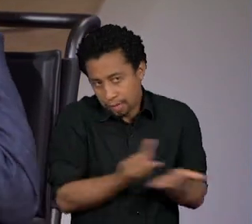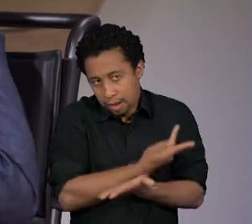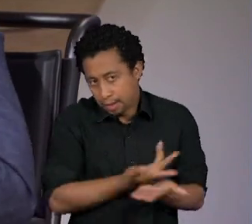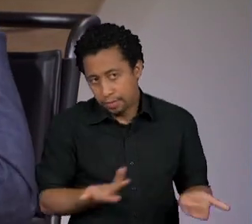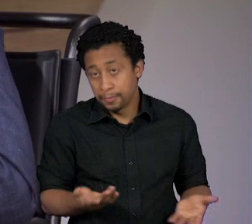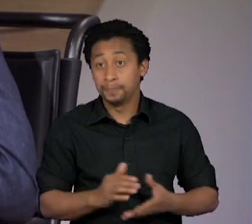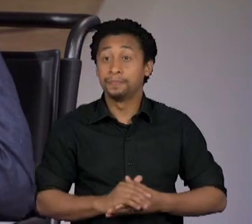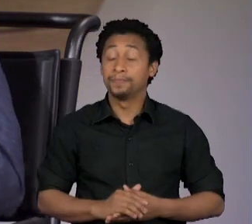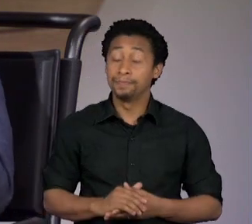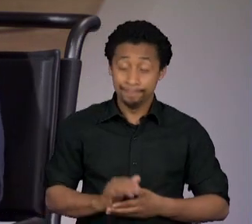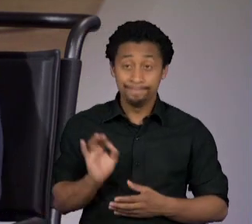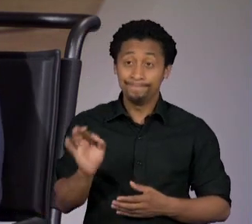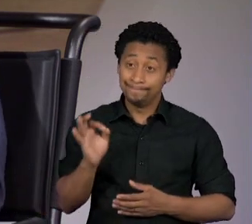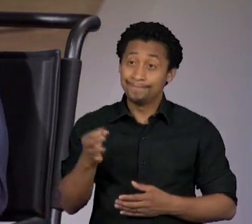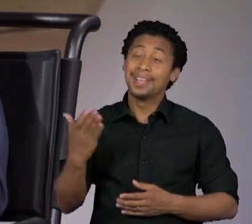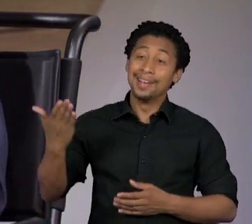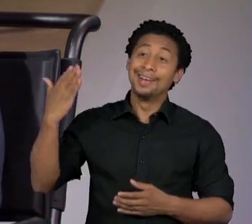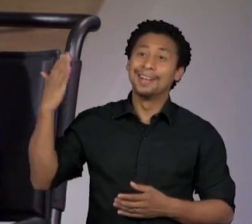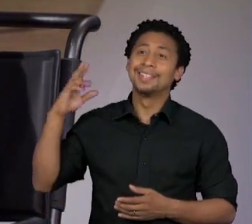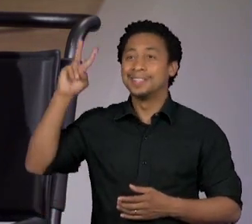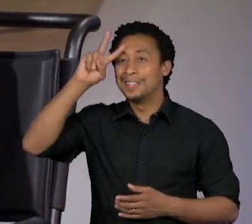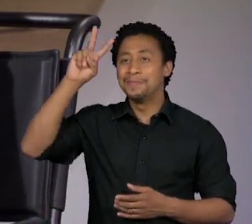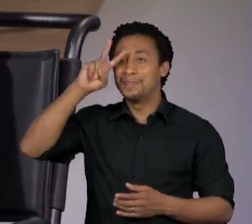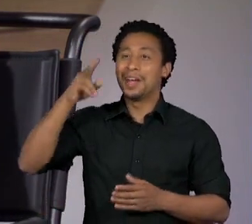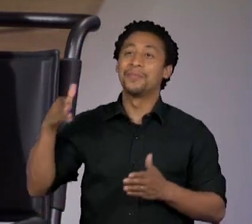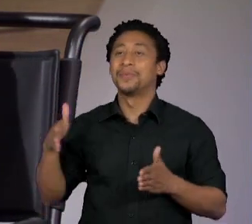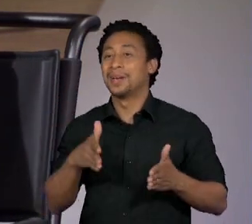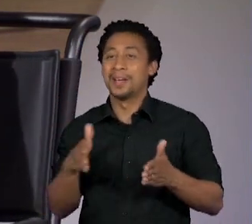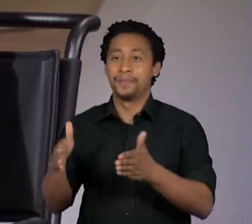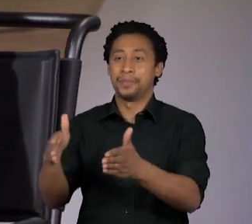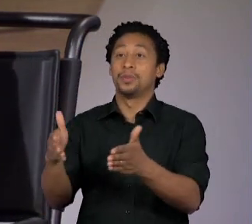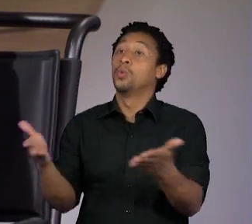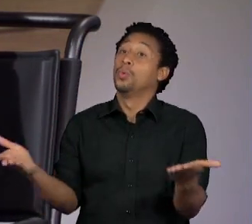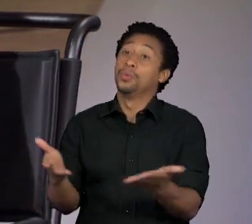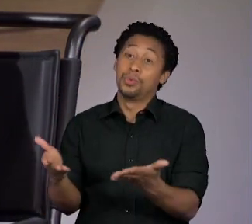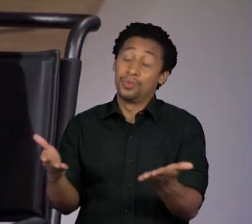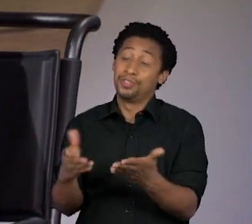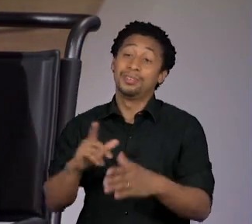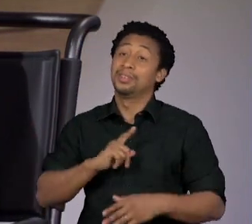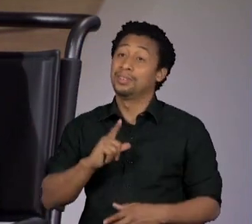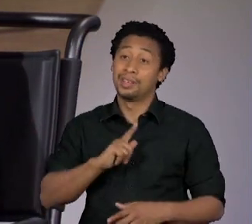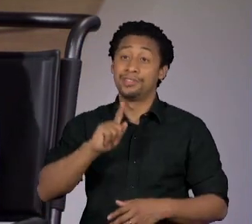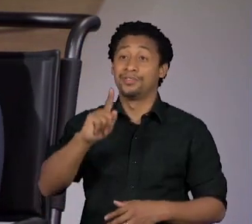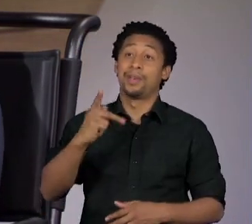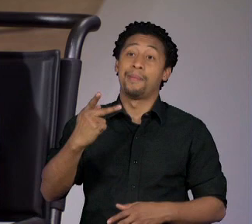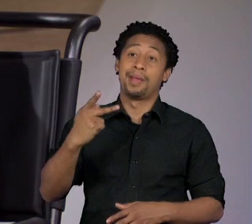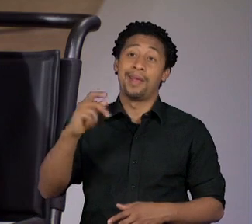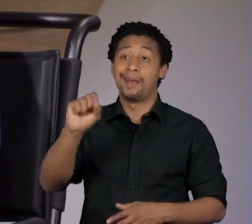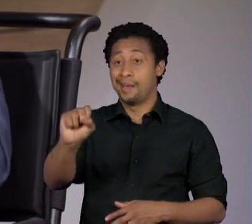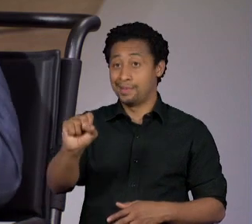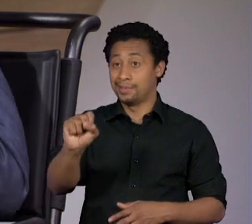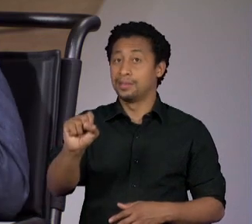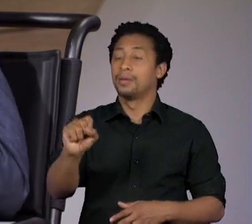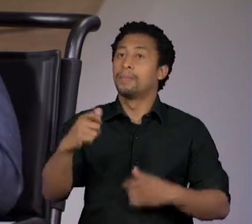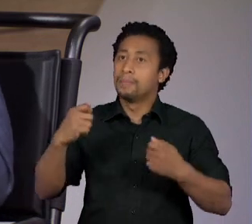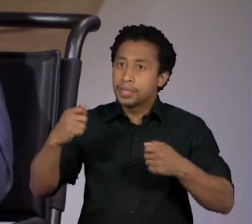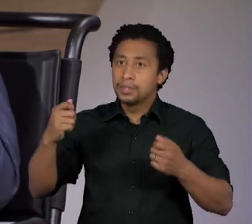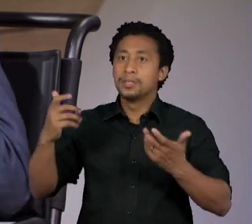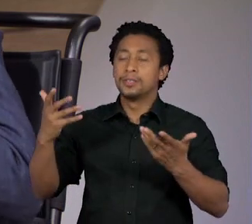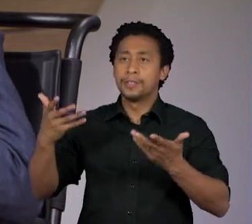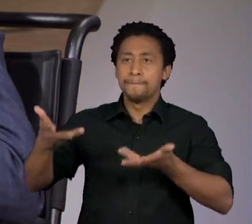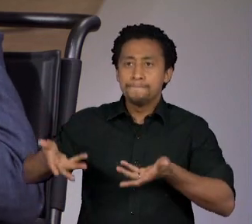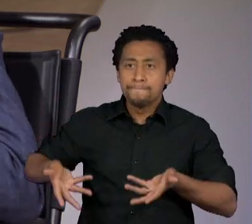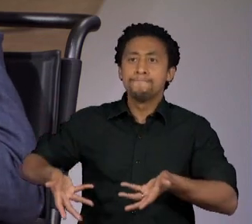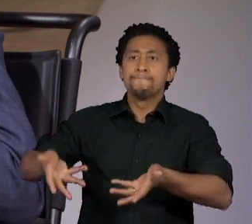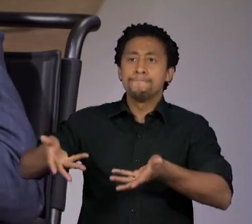né? As pessoas memorizavam os caminhos. Hoje você tem a ajuda do GPS, né? E você precisa estimular o cérebro para reter